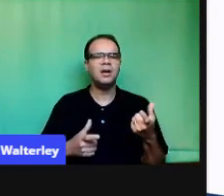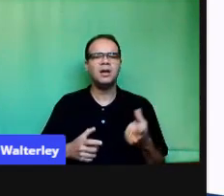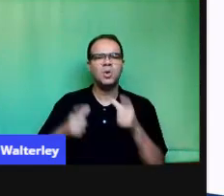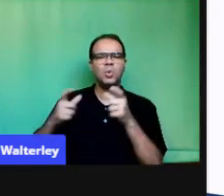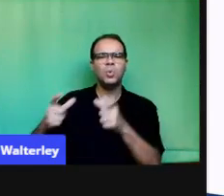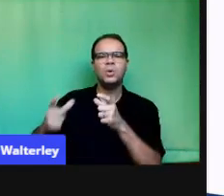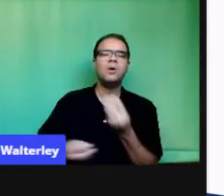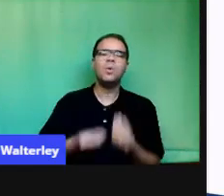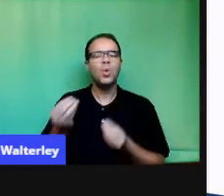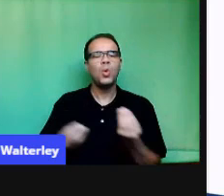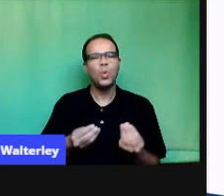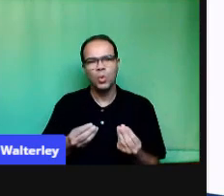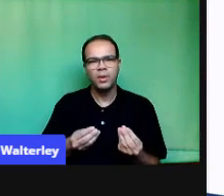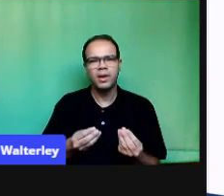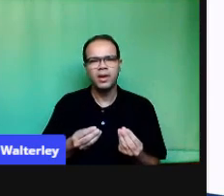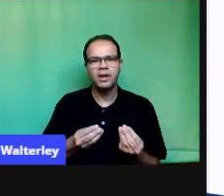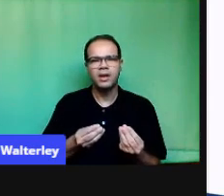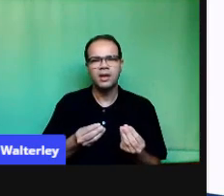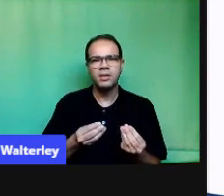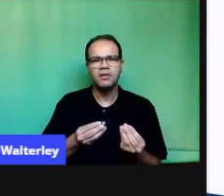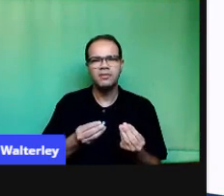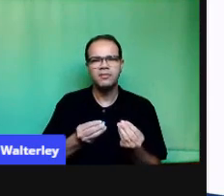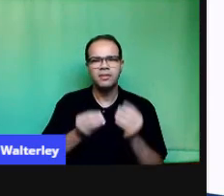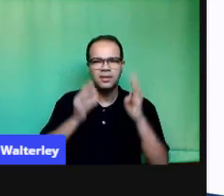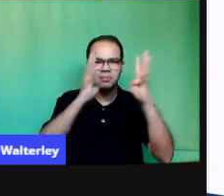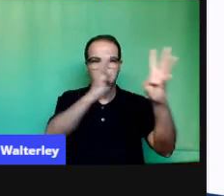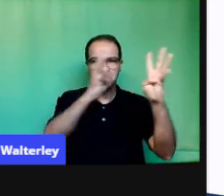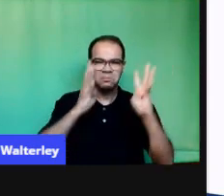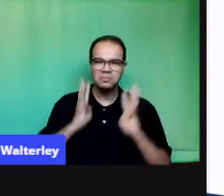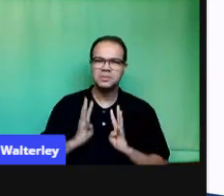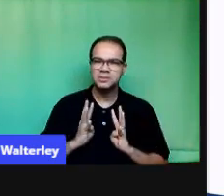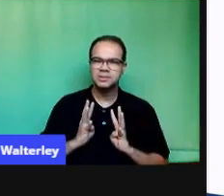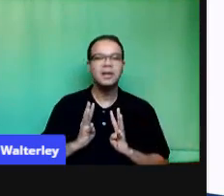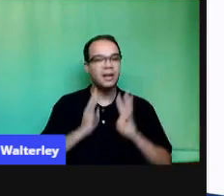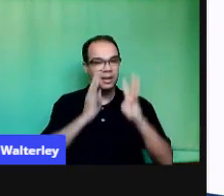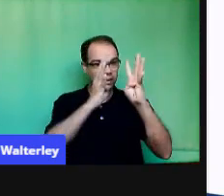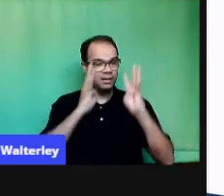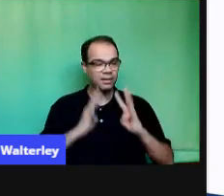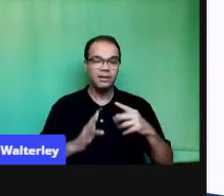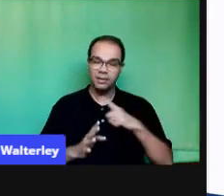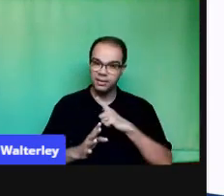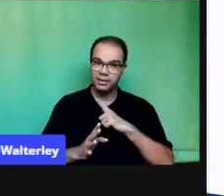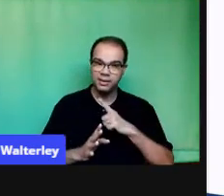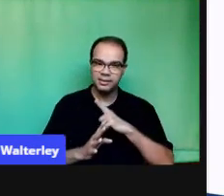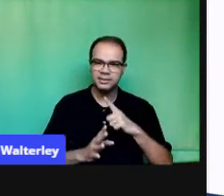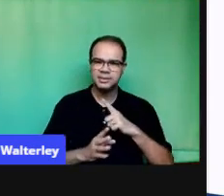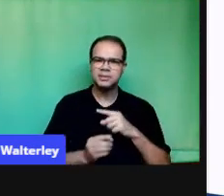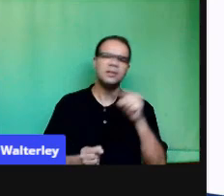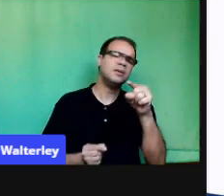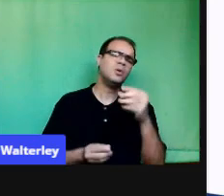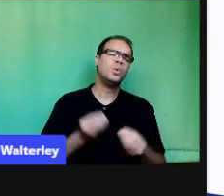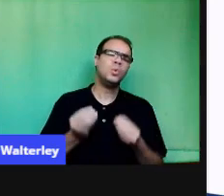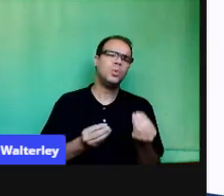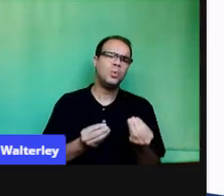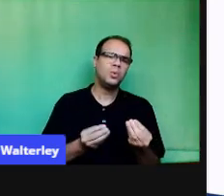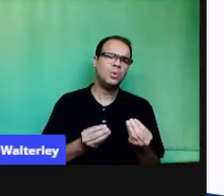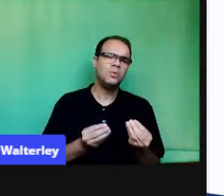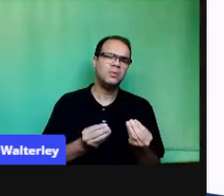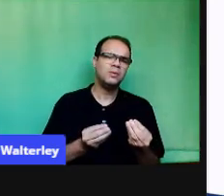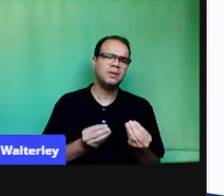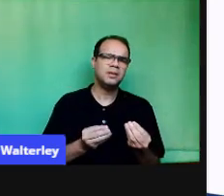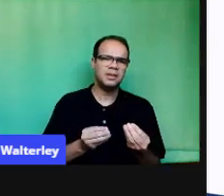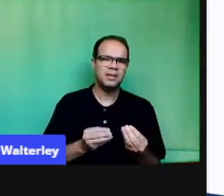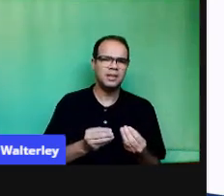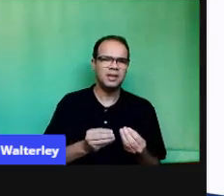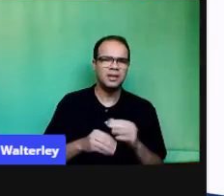eles, tá certo? Então, a gente vai discutir um pouco o que é esse bem-estar animal, como o animal